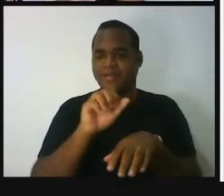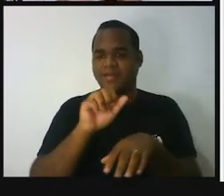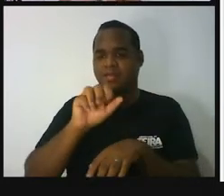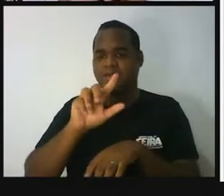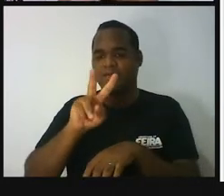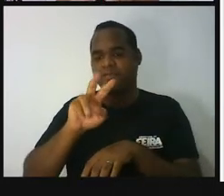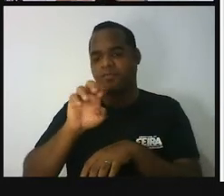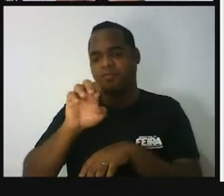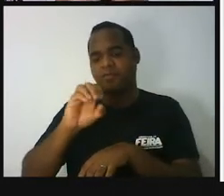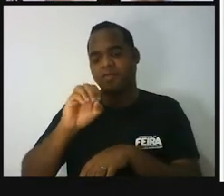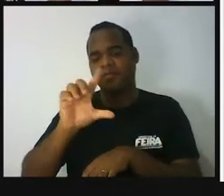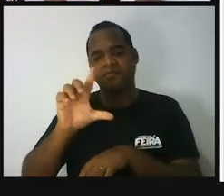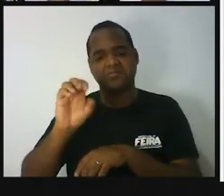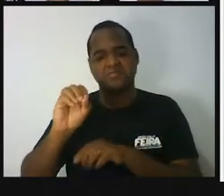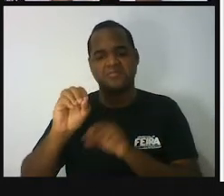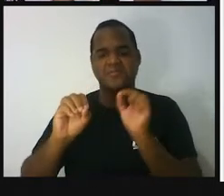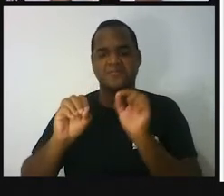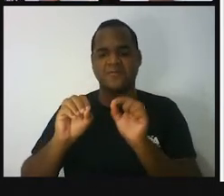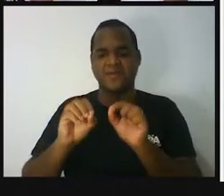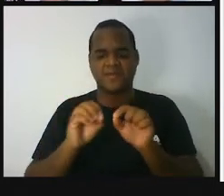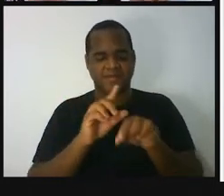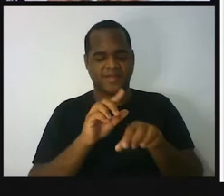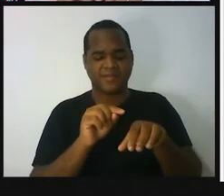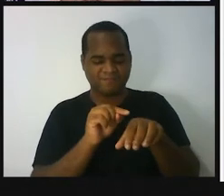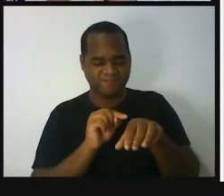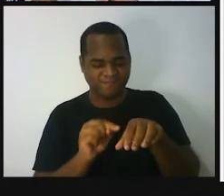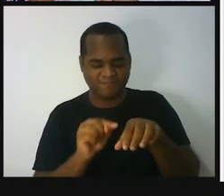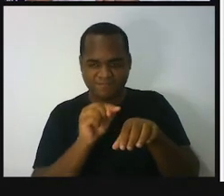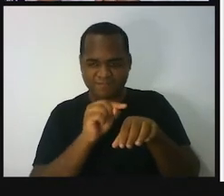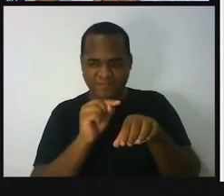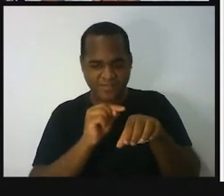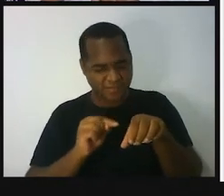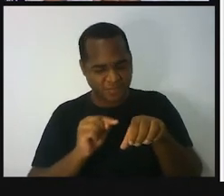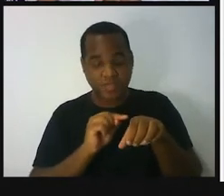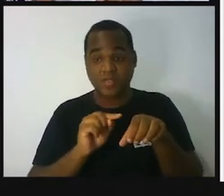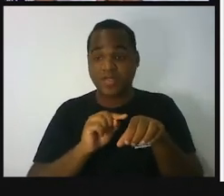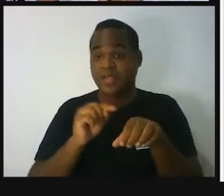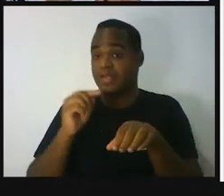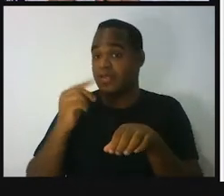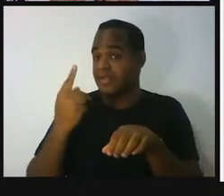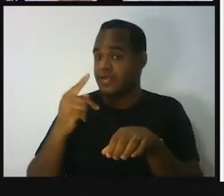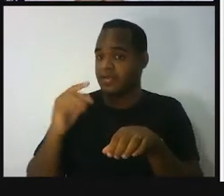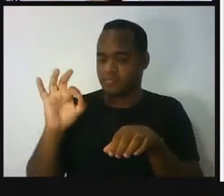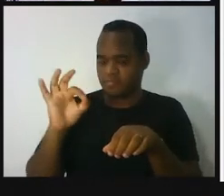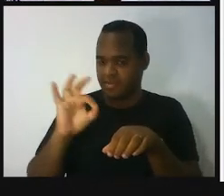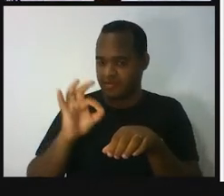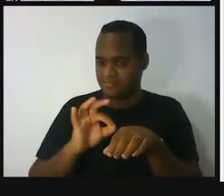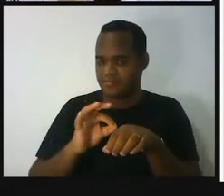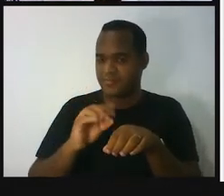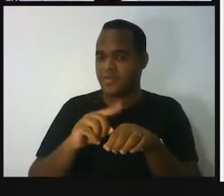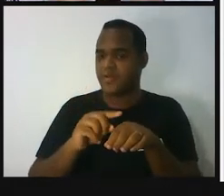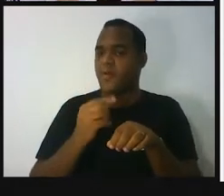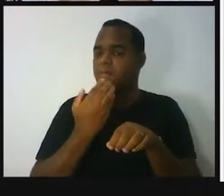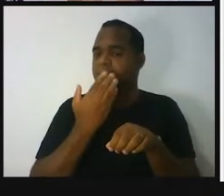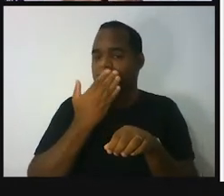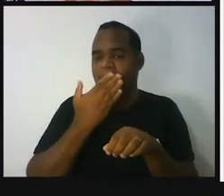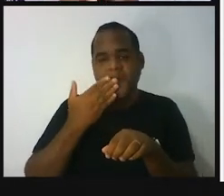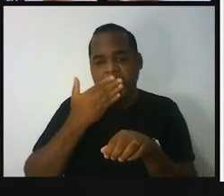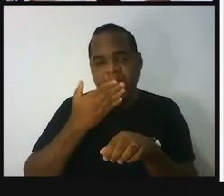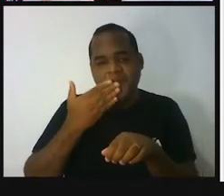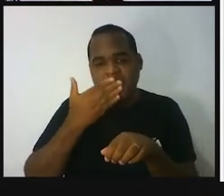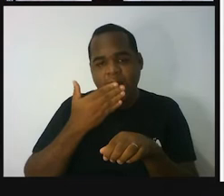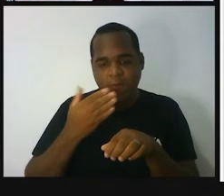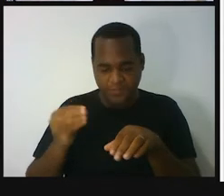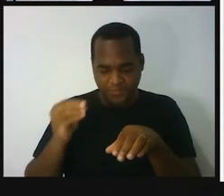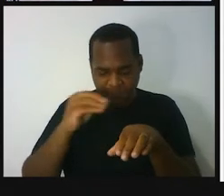alvéolo, né? O que é o alvéolo? Aqueles espaçozinhos da colmeia, onde fica inserido o mel. Sabe por que ele